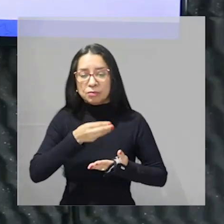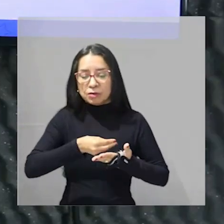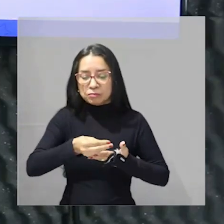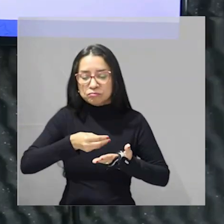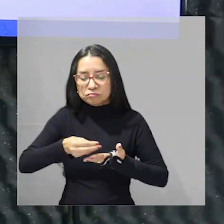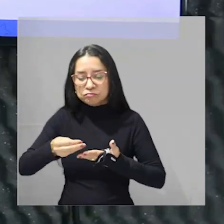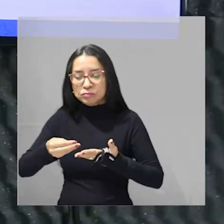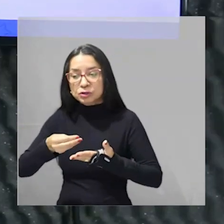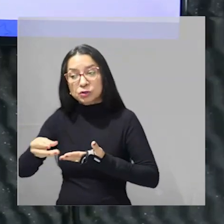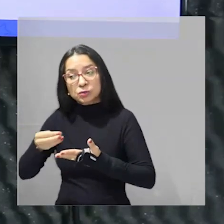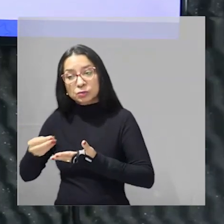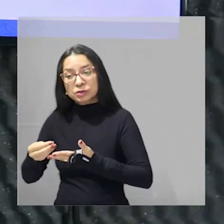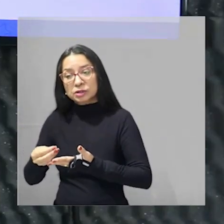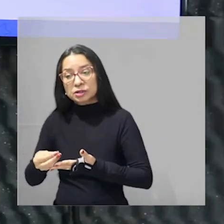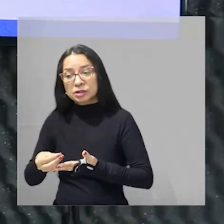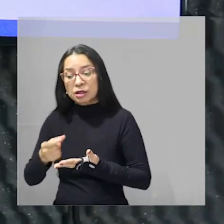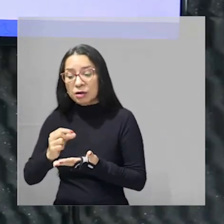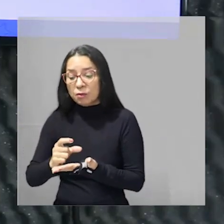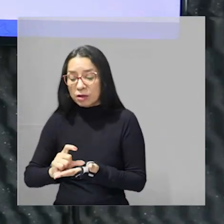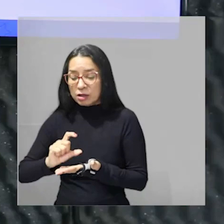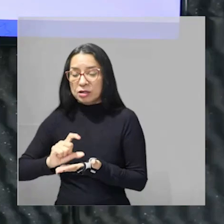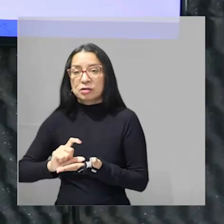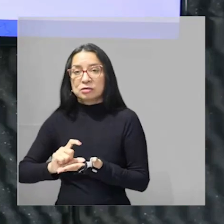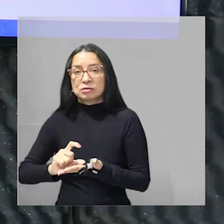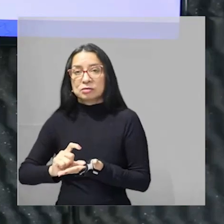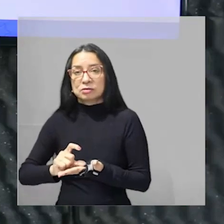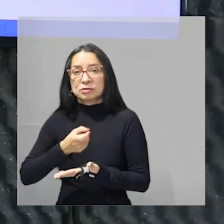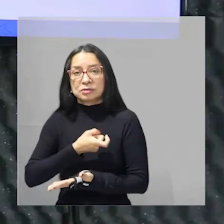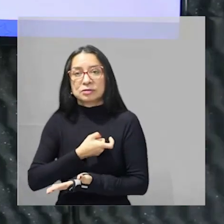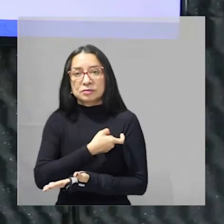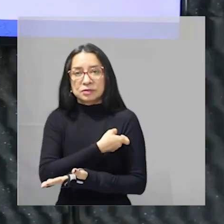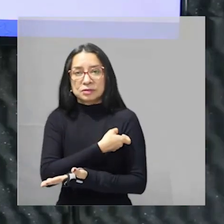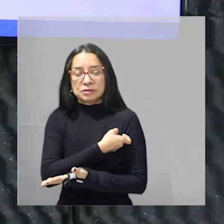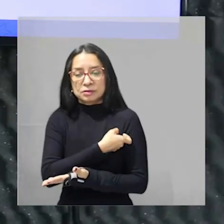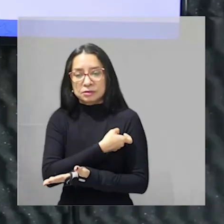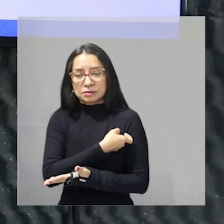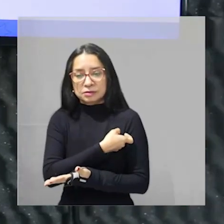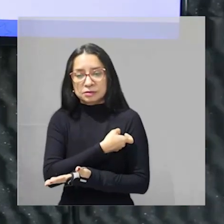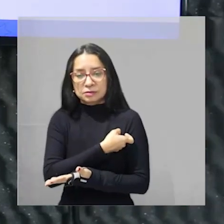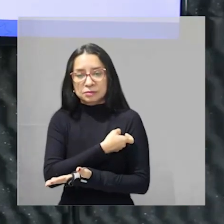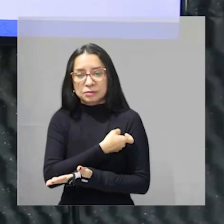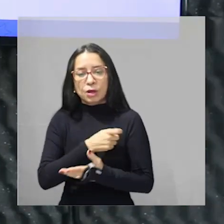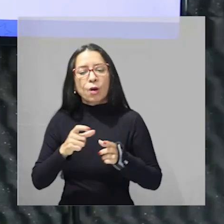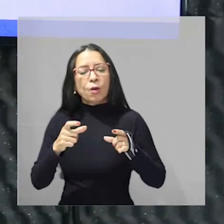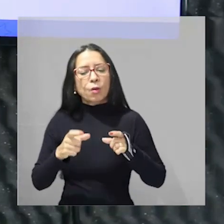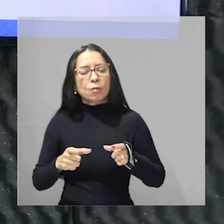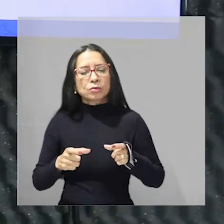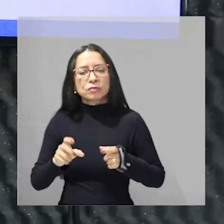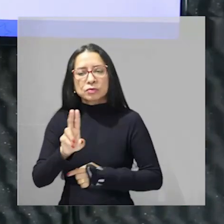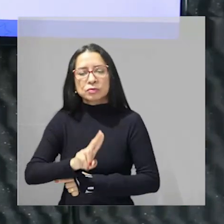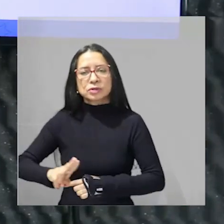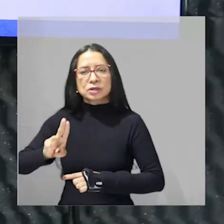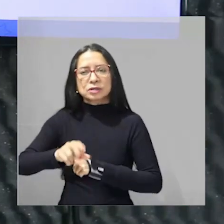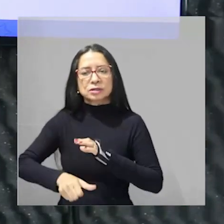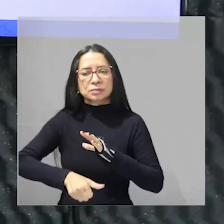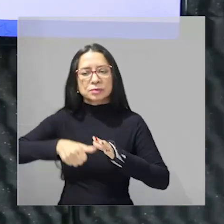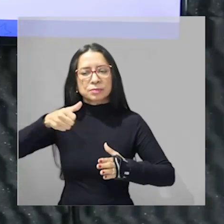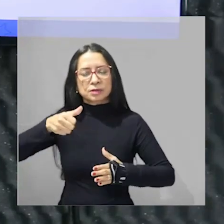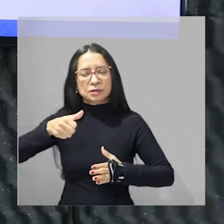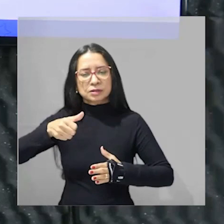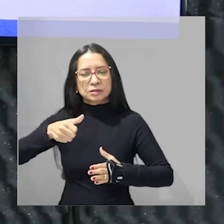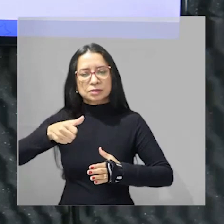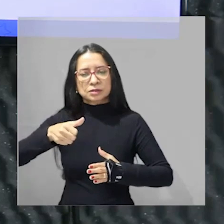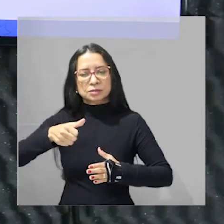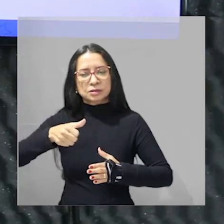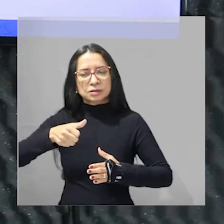vacina, onde foram aplicadas as primeiras doses, onde se concentrou de fato a vacinação no primeiro momento? Nas regiões